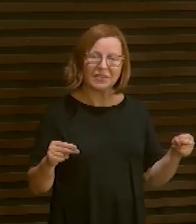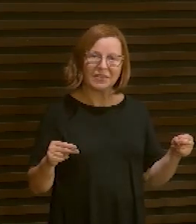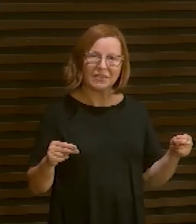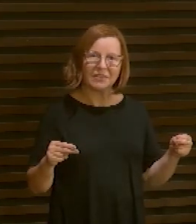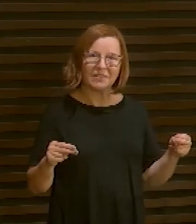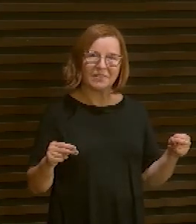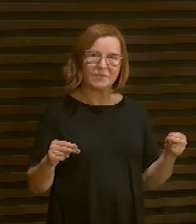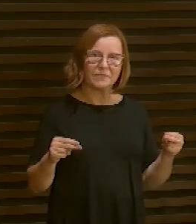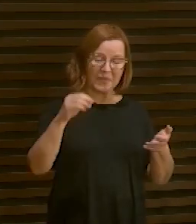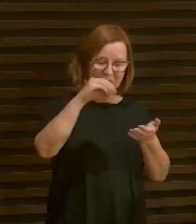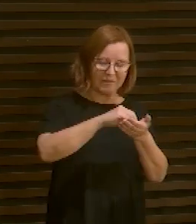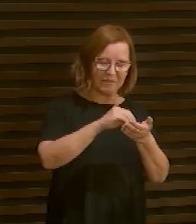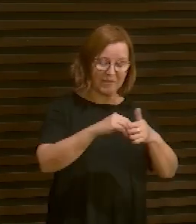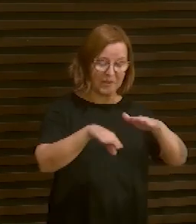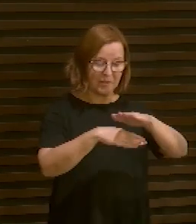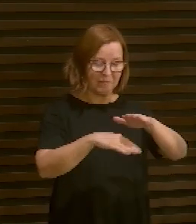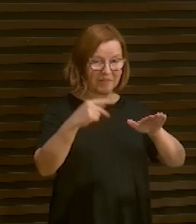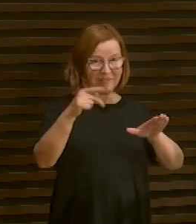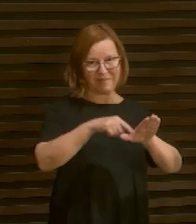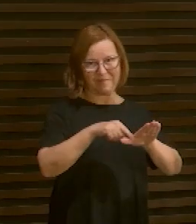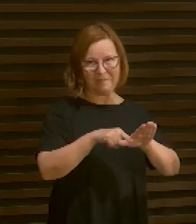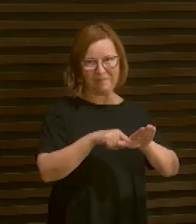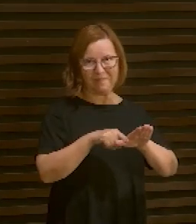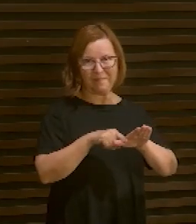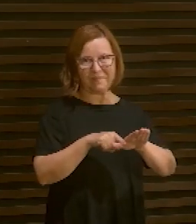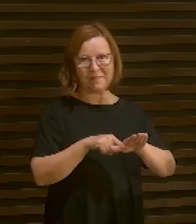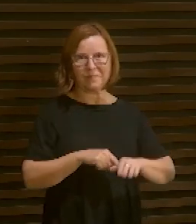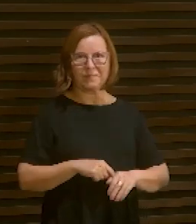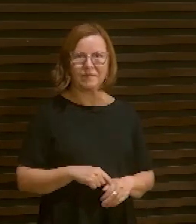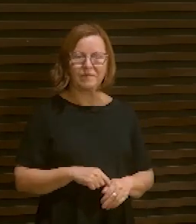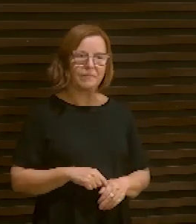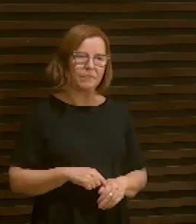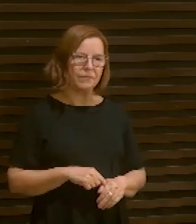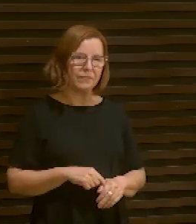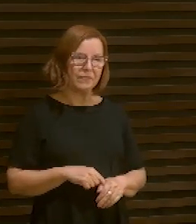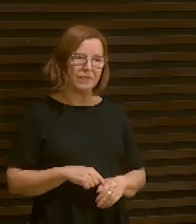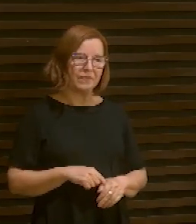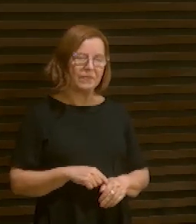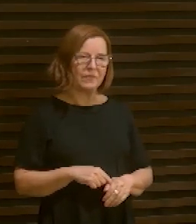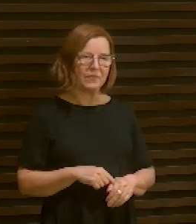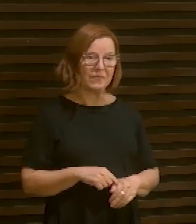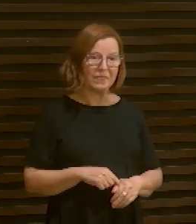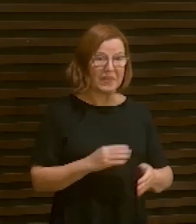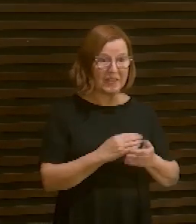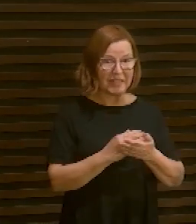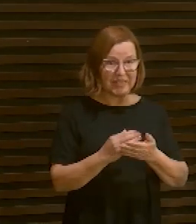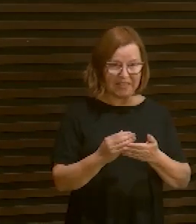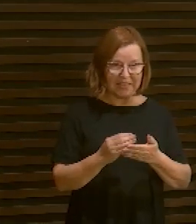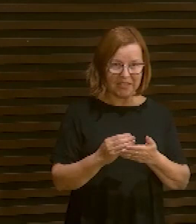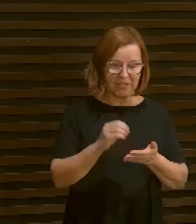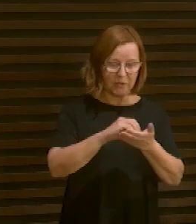coisas sujeitaste debaixo dos seus pés. Ora, desde que sujeitou todas as